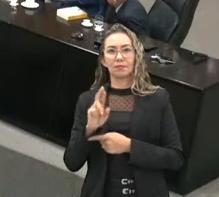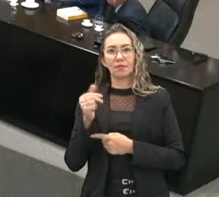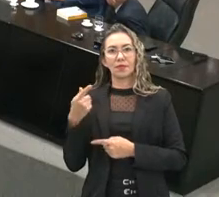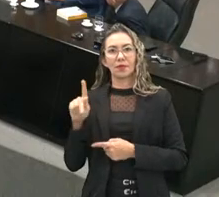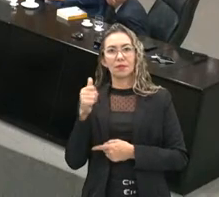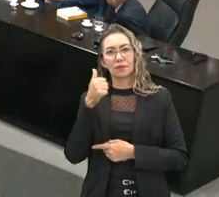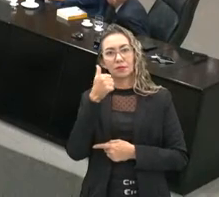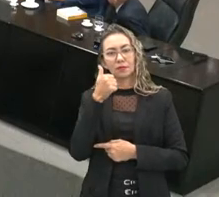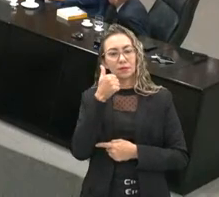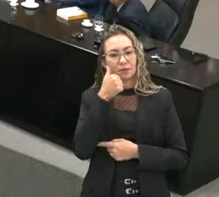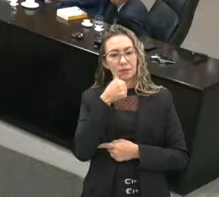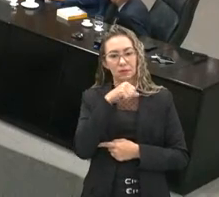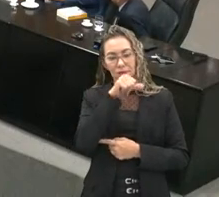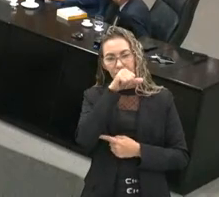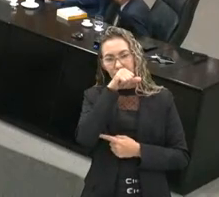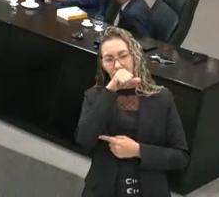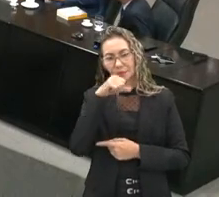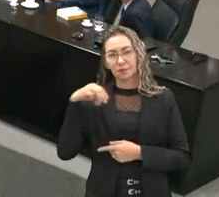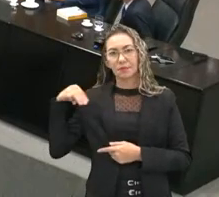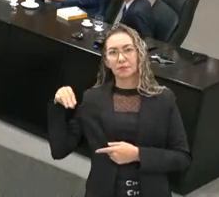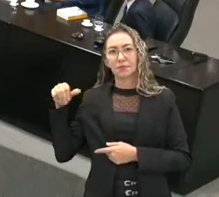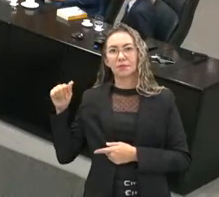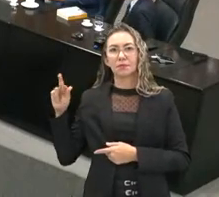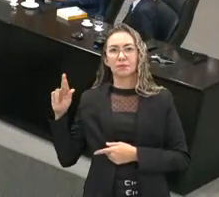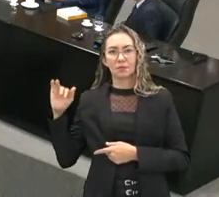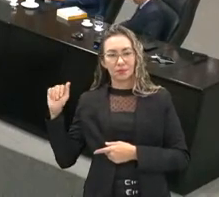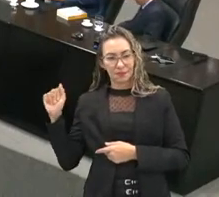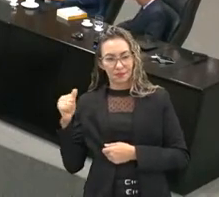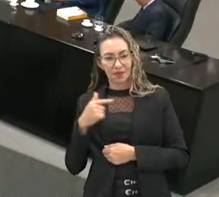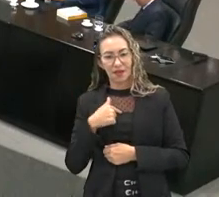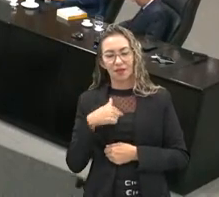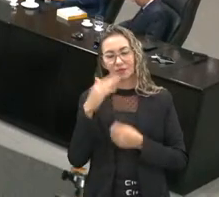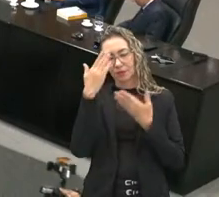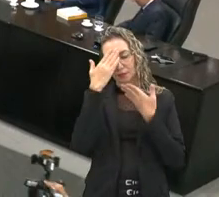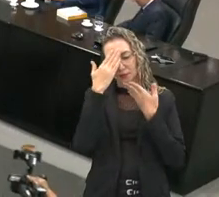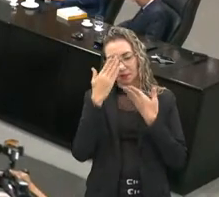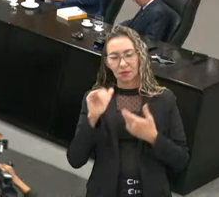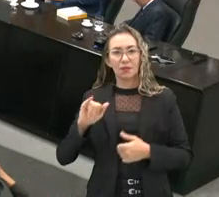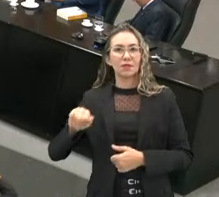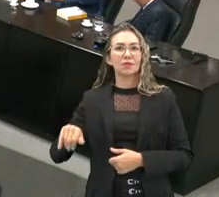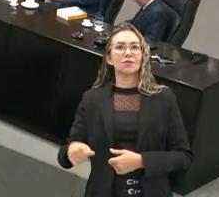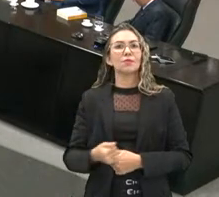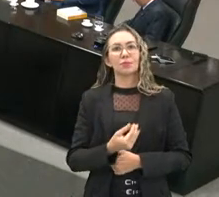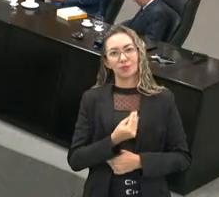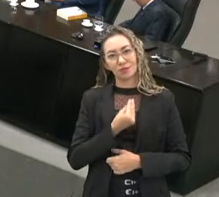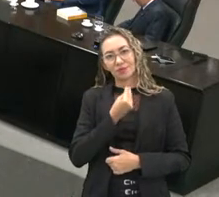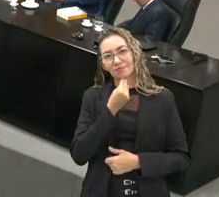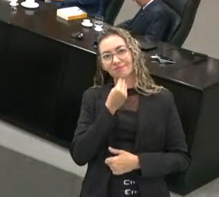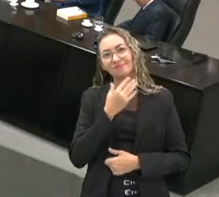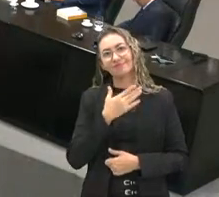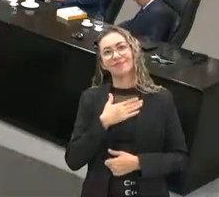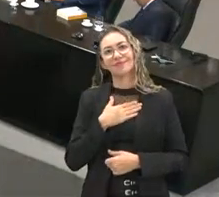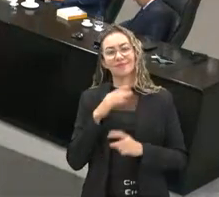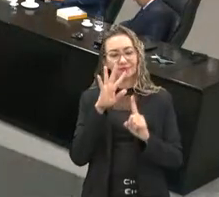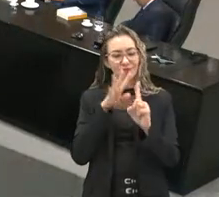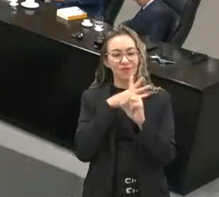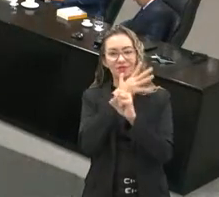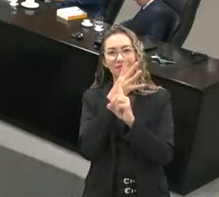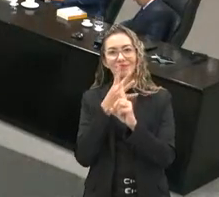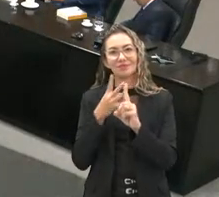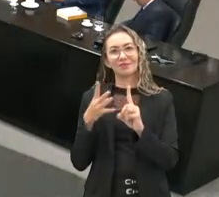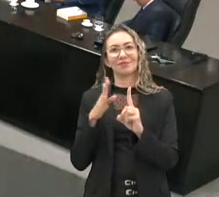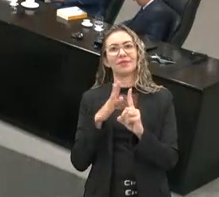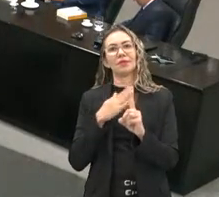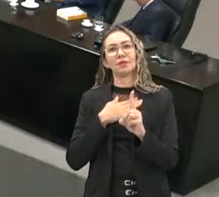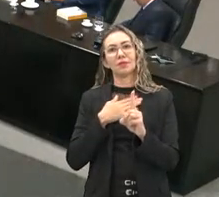Senhoras e senhores, eu agradeço, né, a oportunidade da homenagem que está sendo prestada em nome da